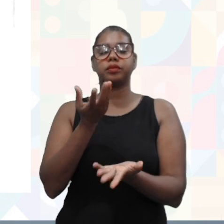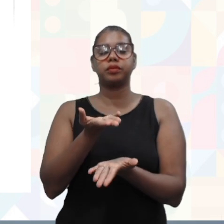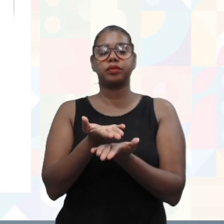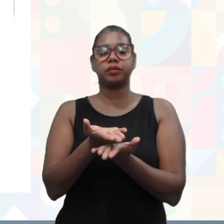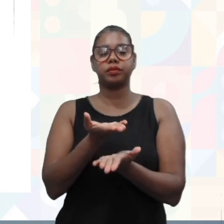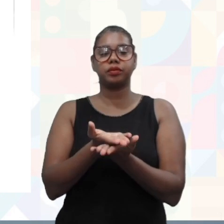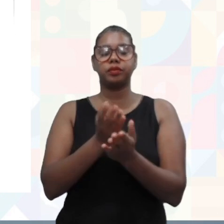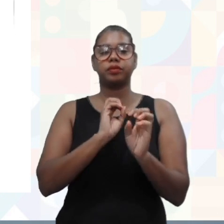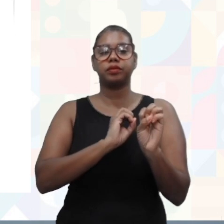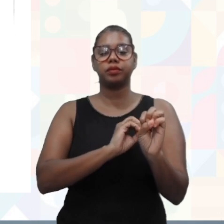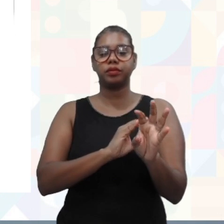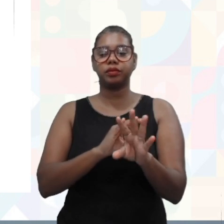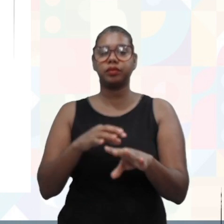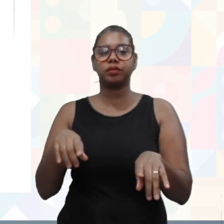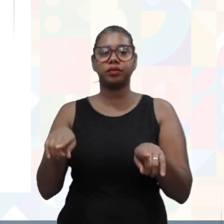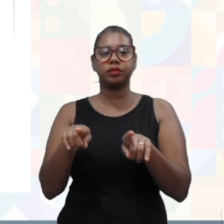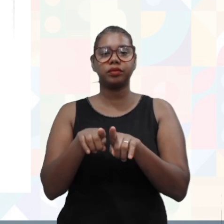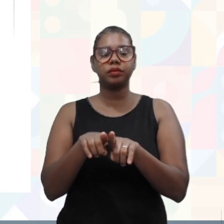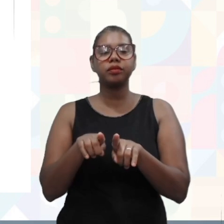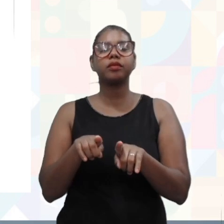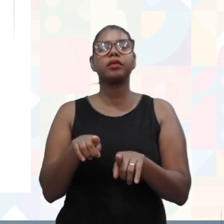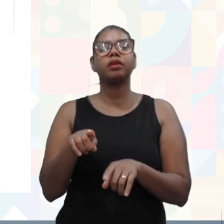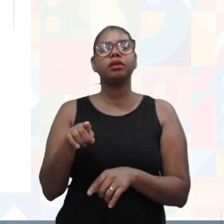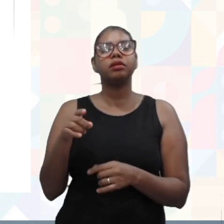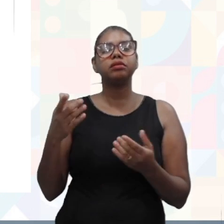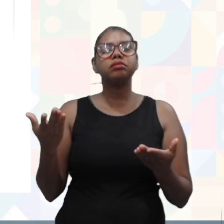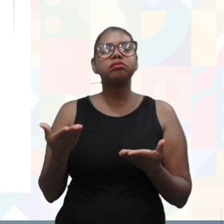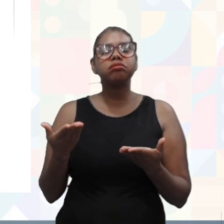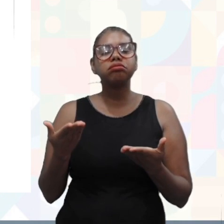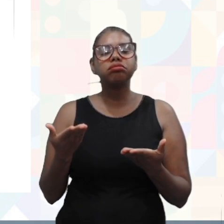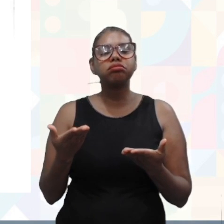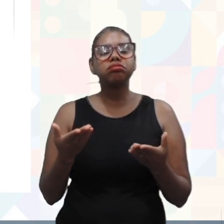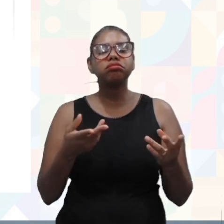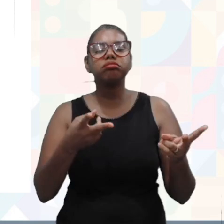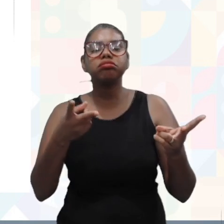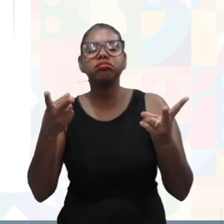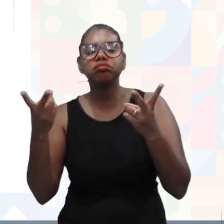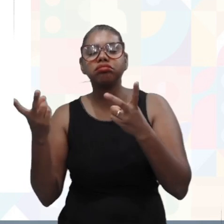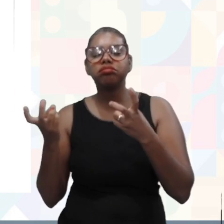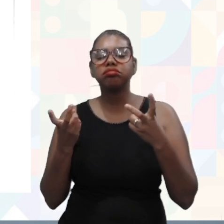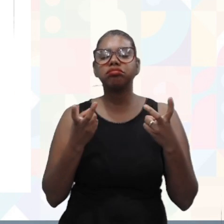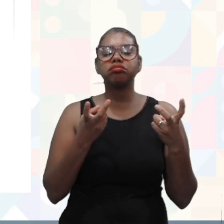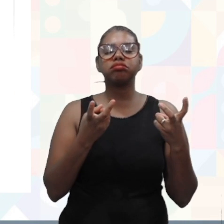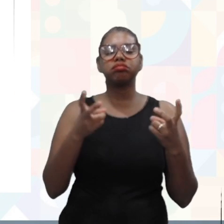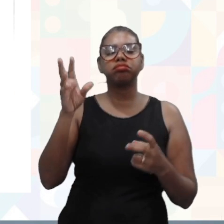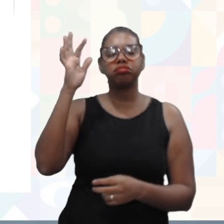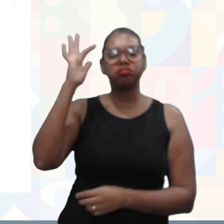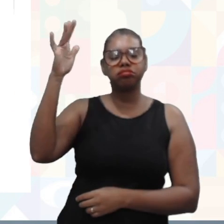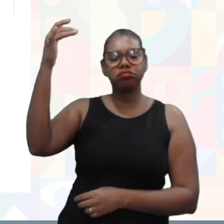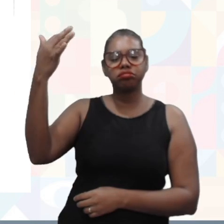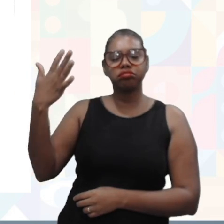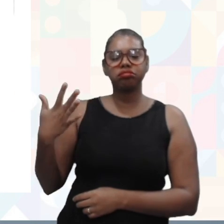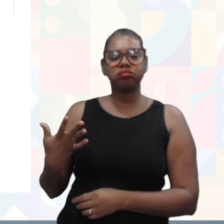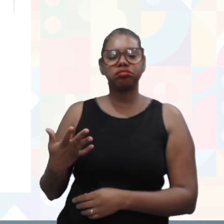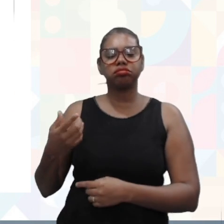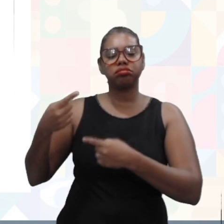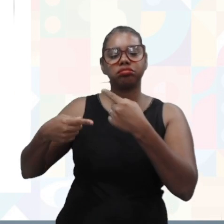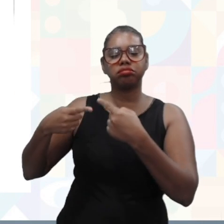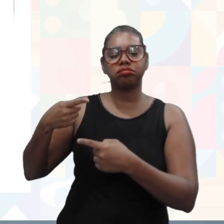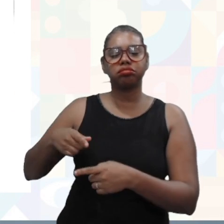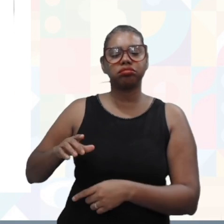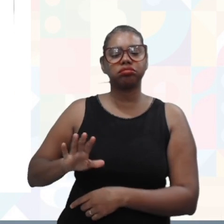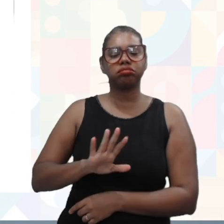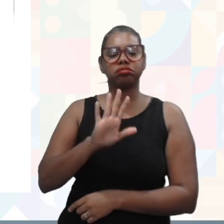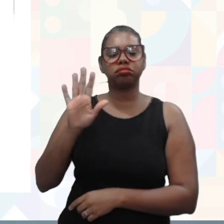e de ensino da educação, a gente está abordando esse ramo teórico que fala sobre a política